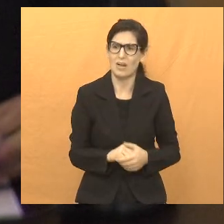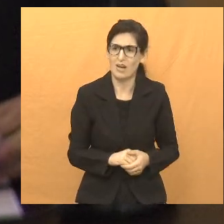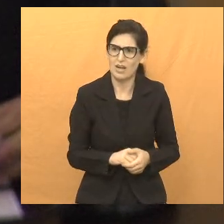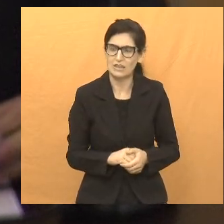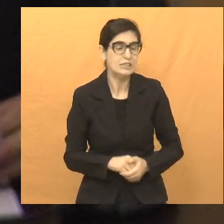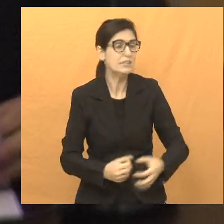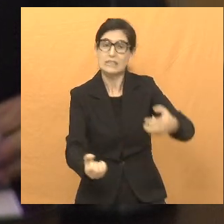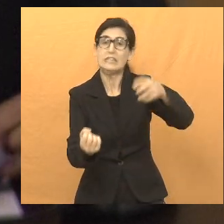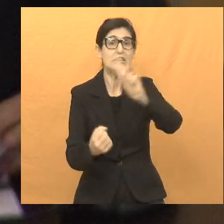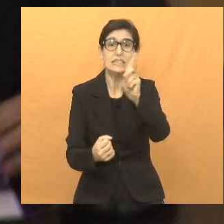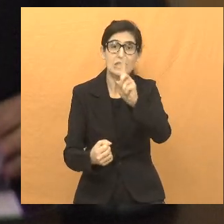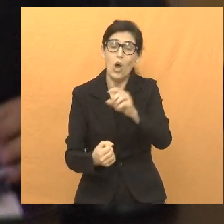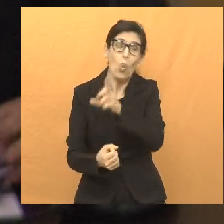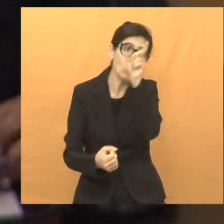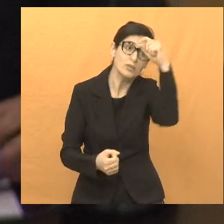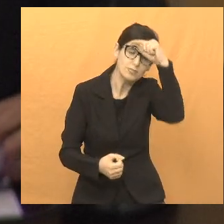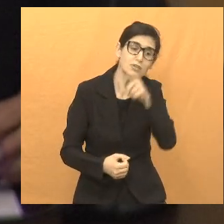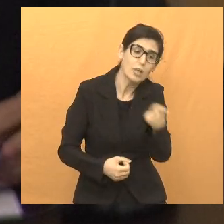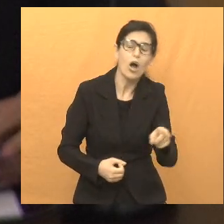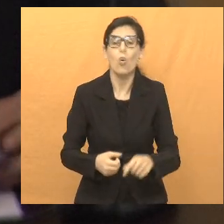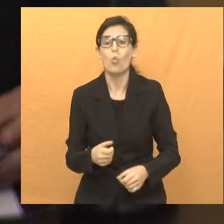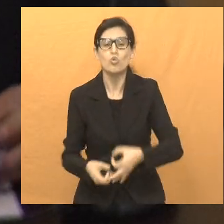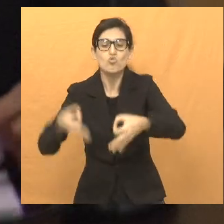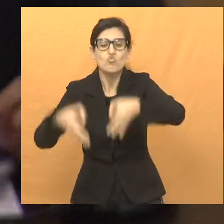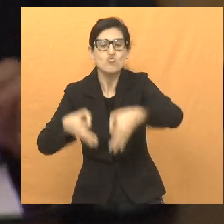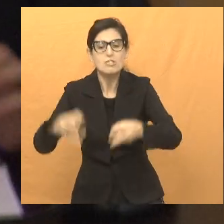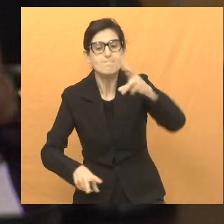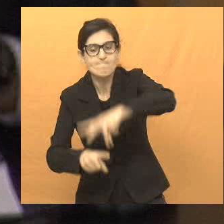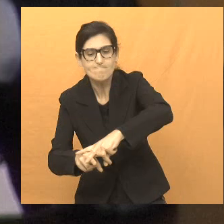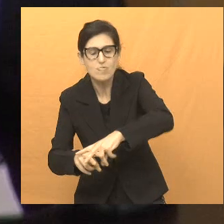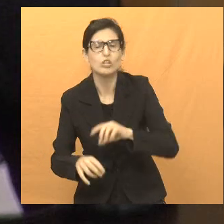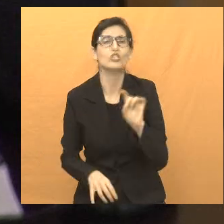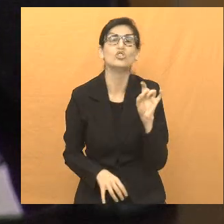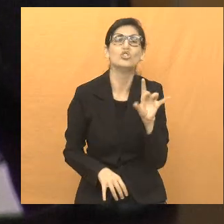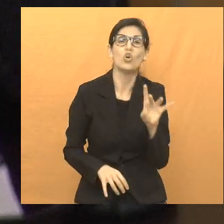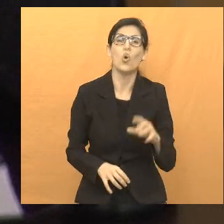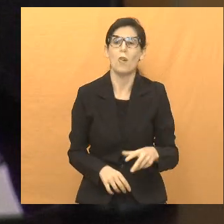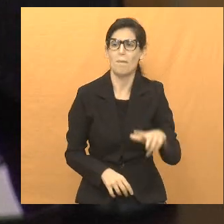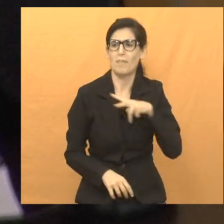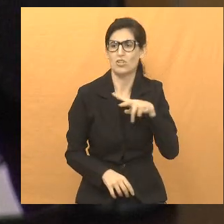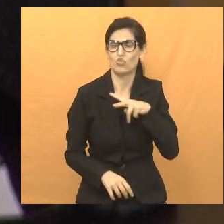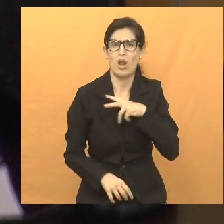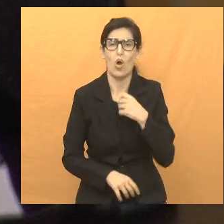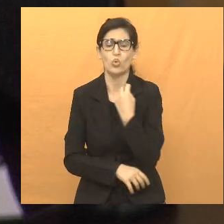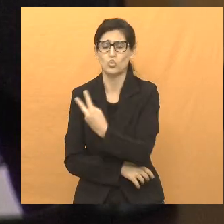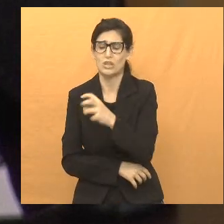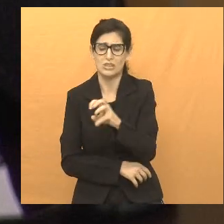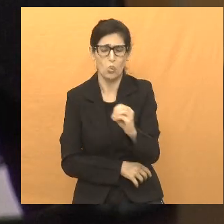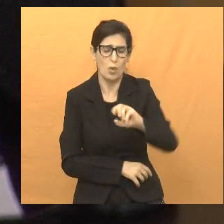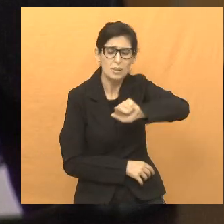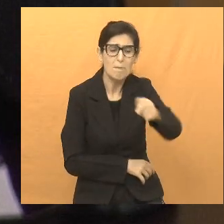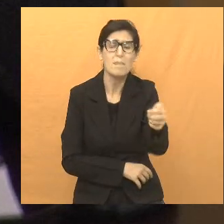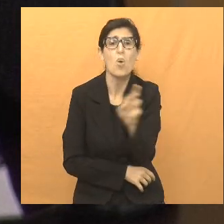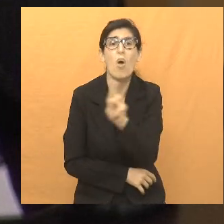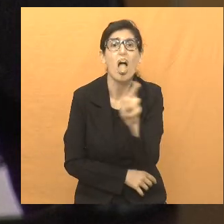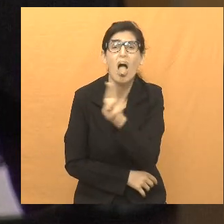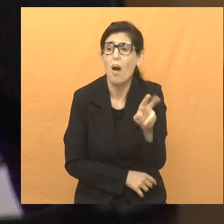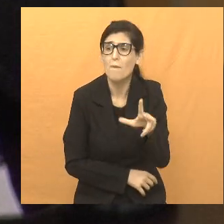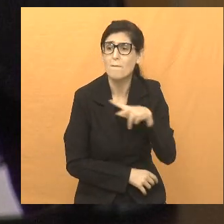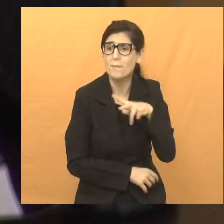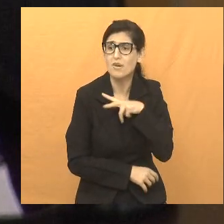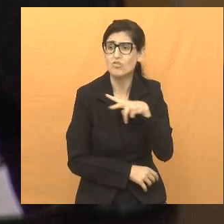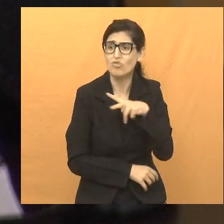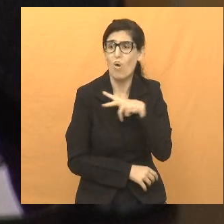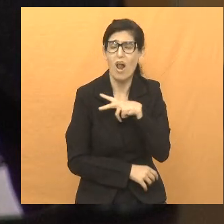se não internasse. Para internar qualquer uma delas, só em hospital particular, R$ 250 mil de início,